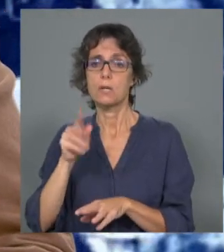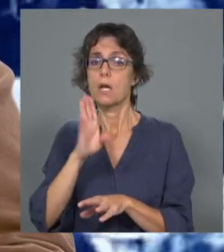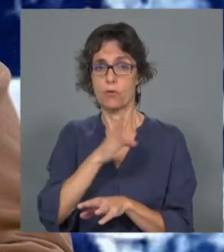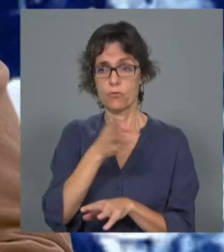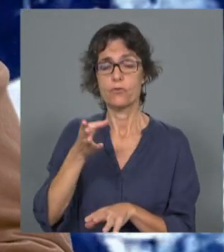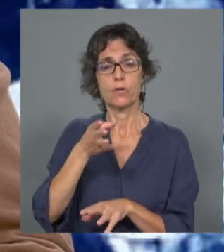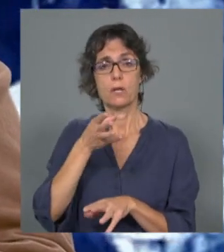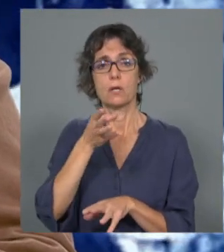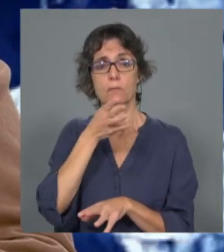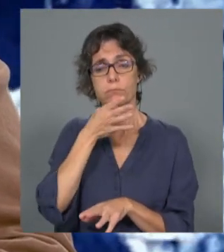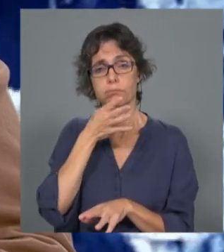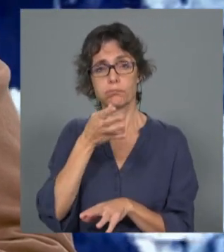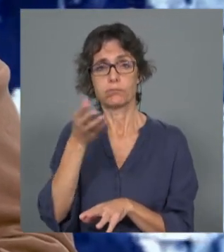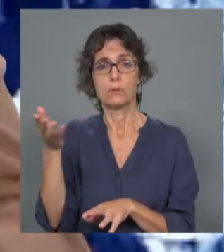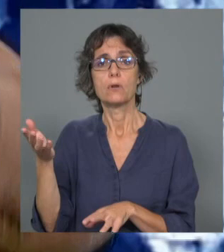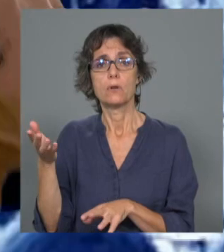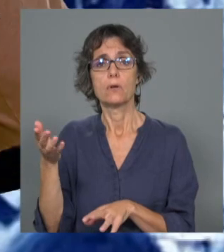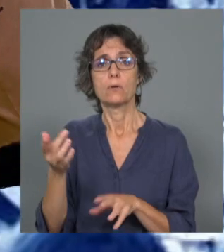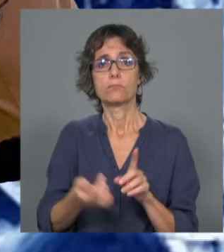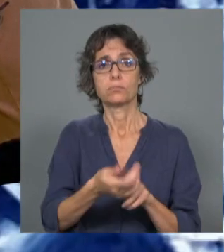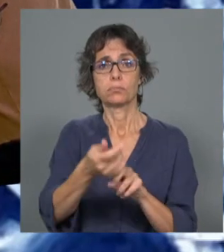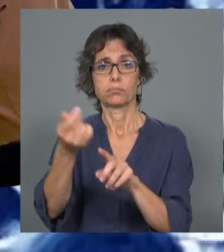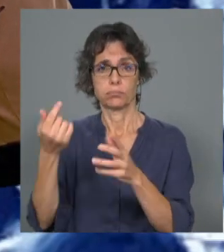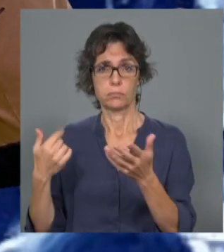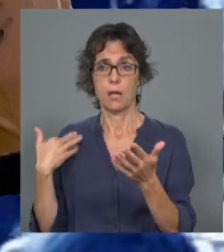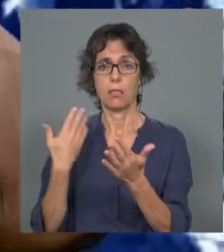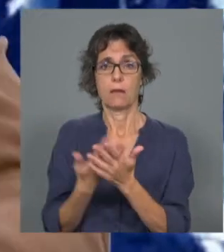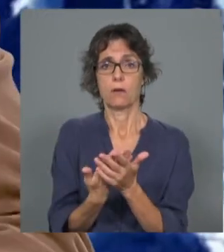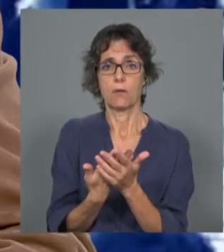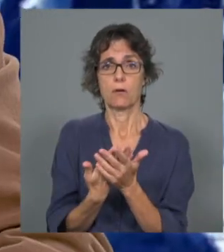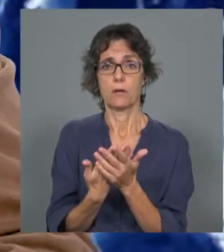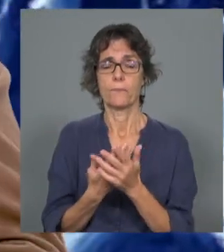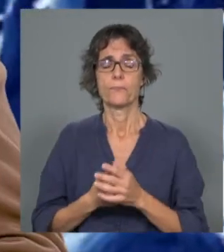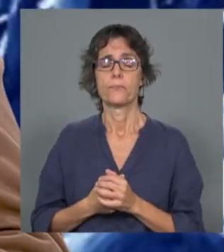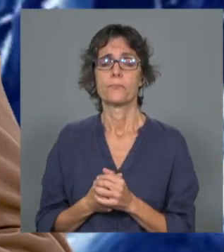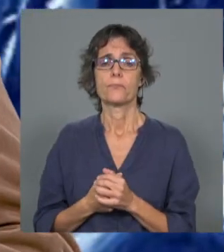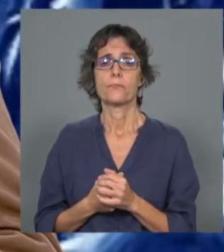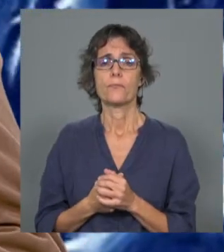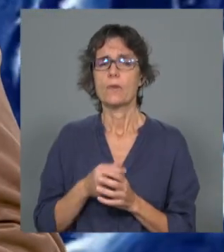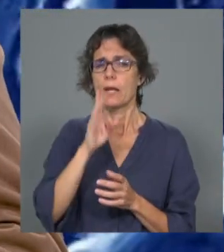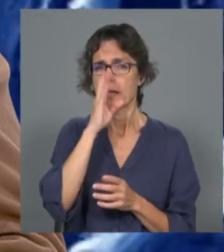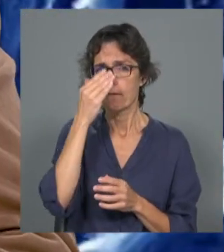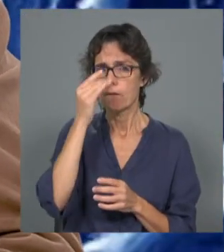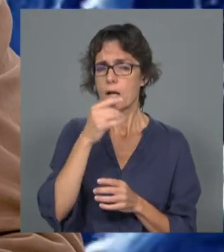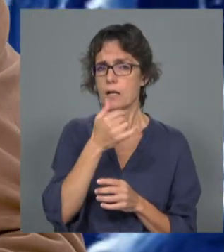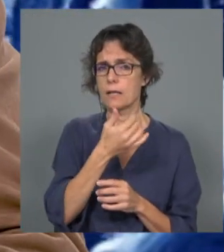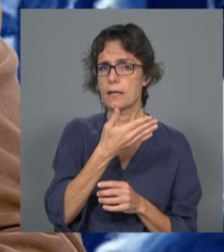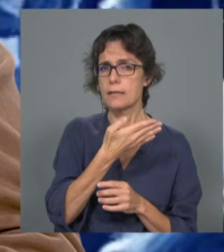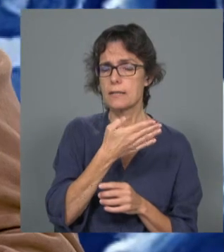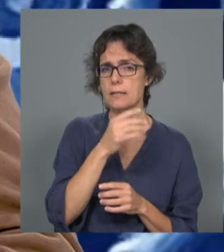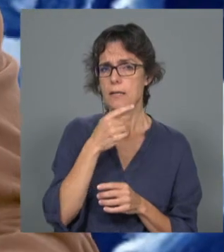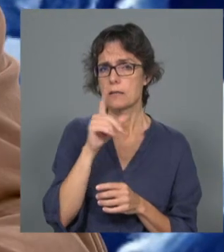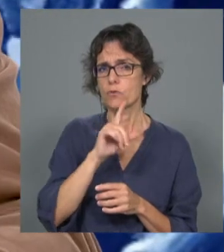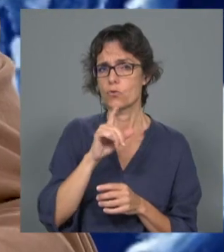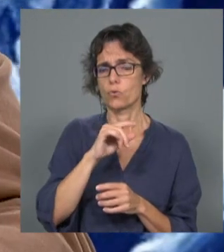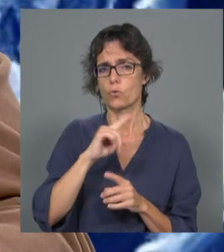e conseguido estas vitórias, desde que, aliás, previstas, desde que ele, em 17 de julho de 21, substituiu o